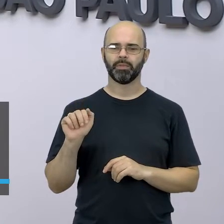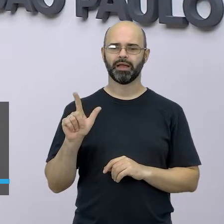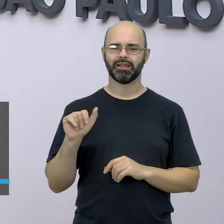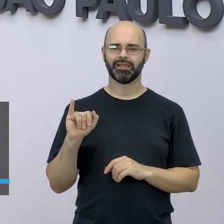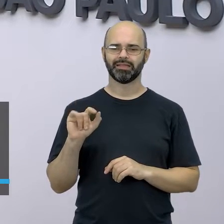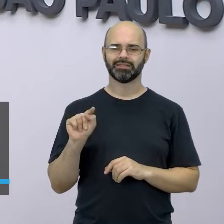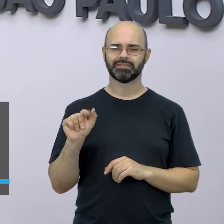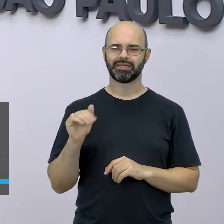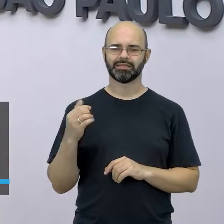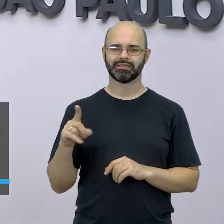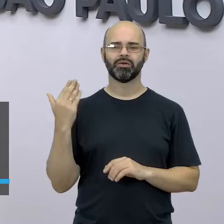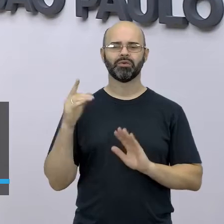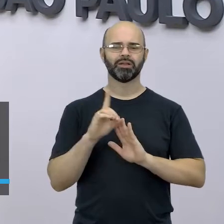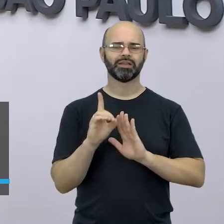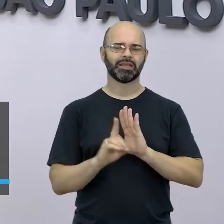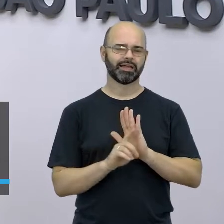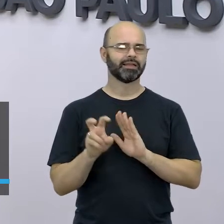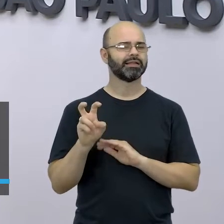50 ainda existe